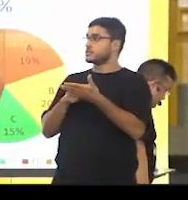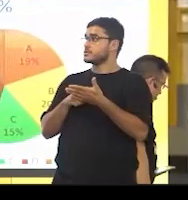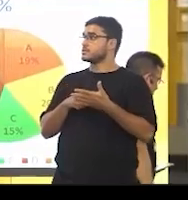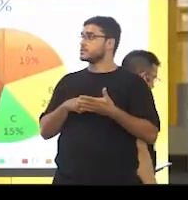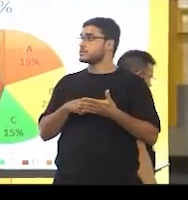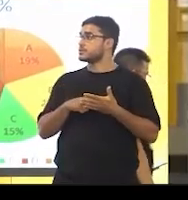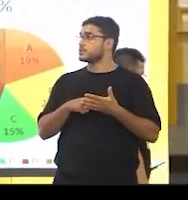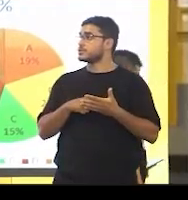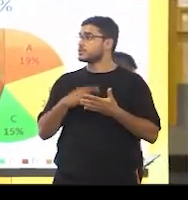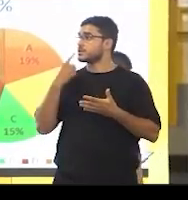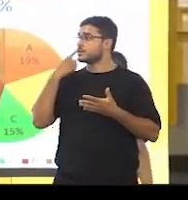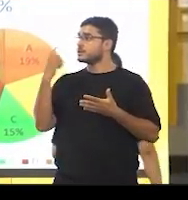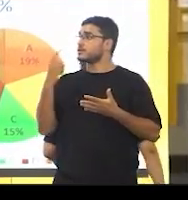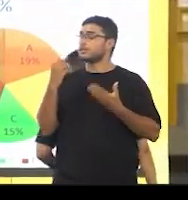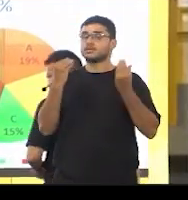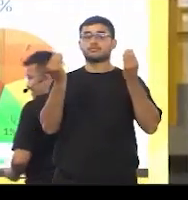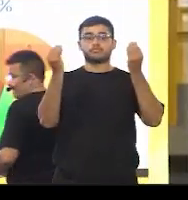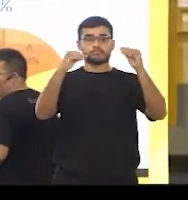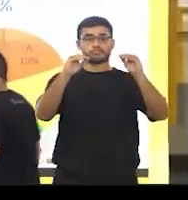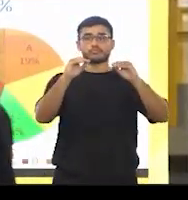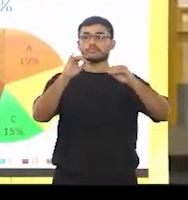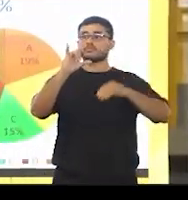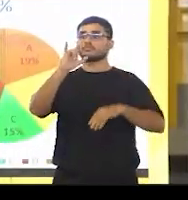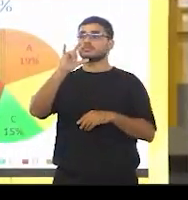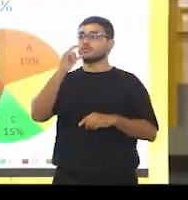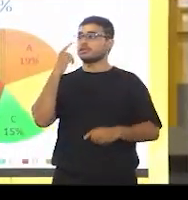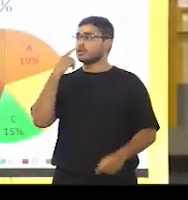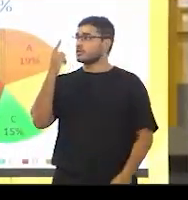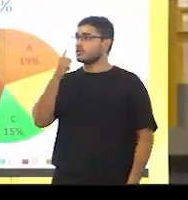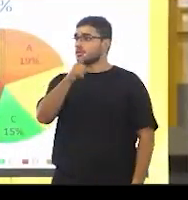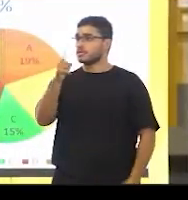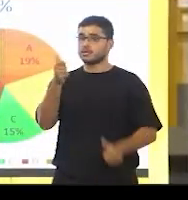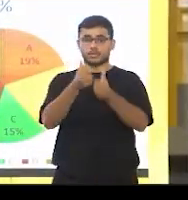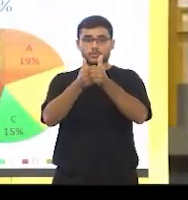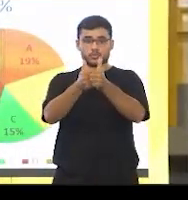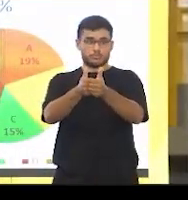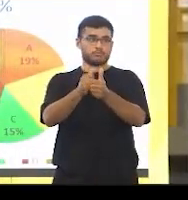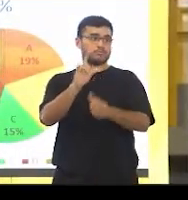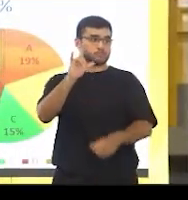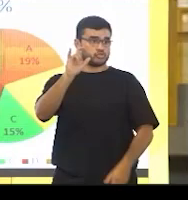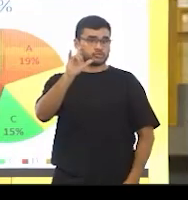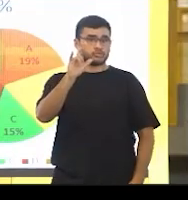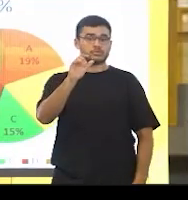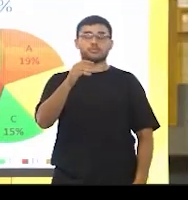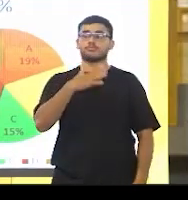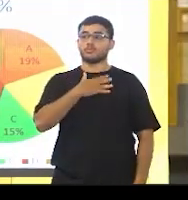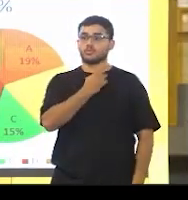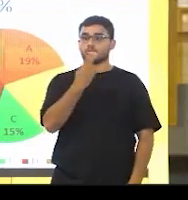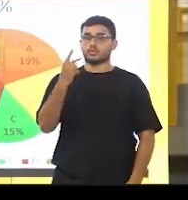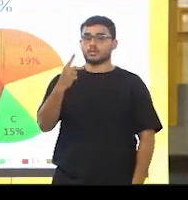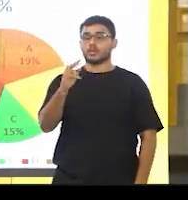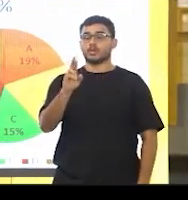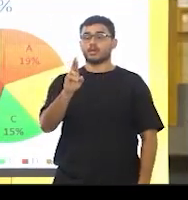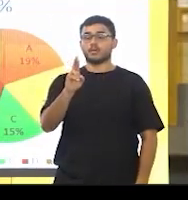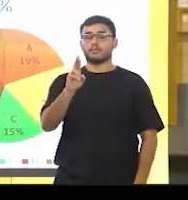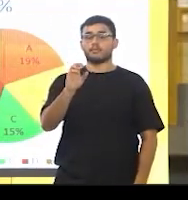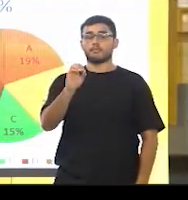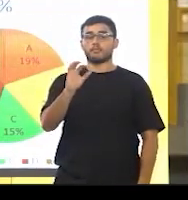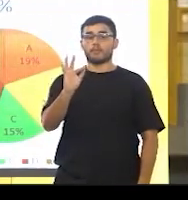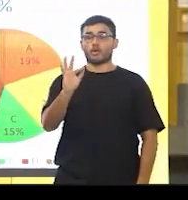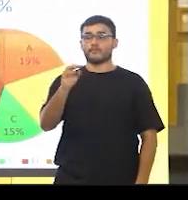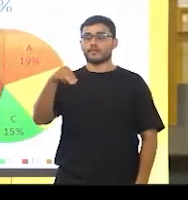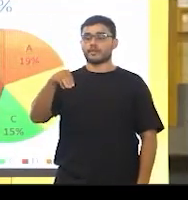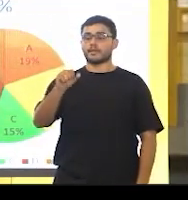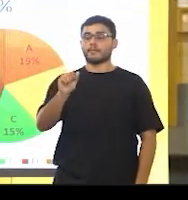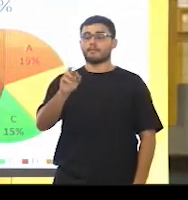a postagem do senhor da Academia Enem. Né, o Jorge não falou, mas sigam-nos lá no Instagram, tá bom? @profmarden, lá vocês